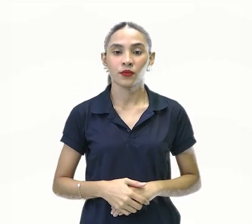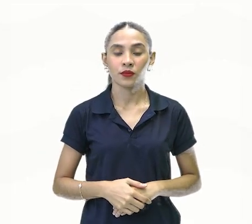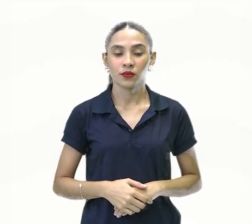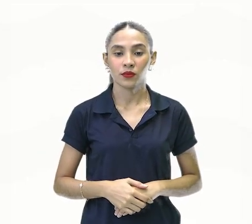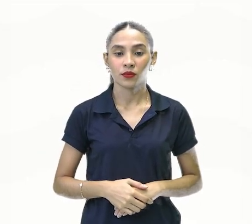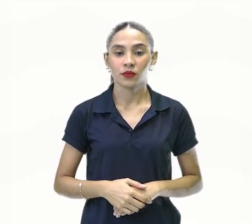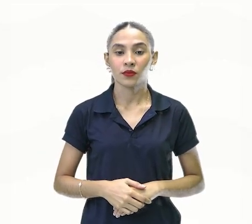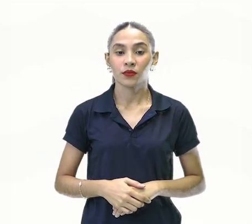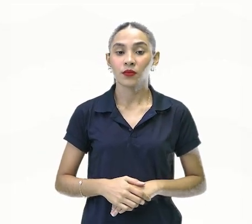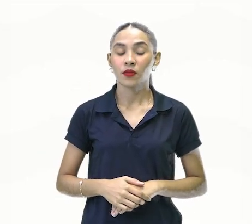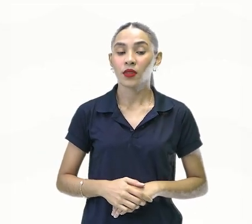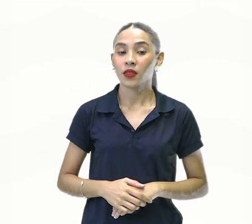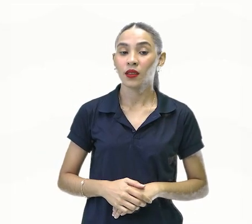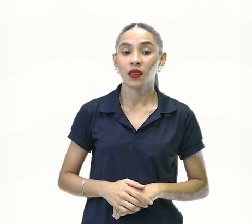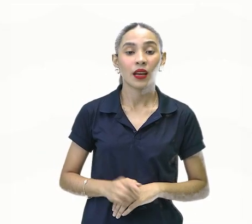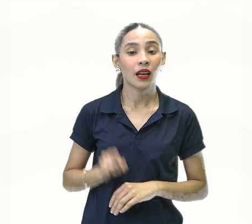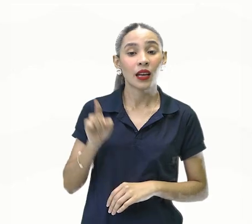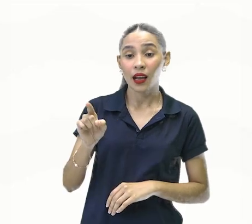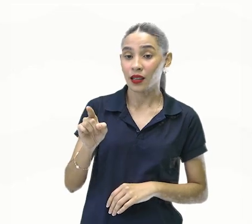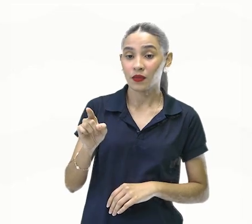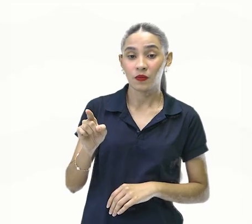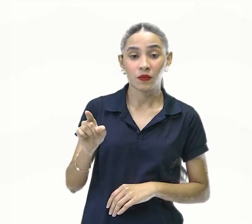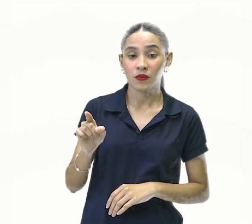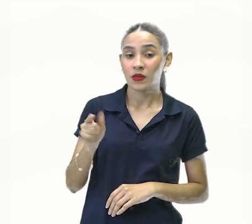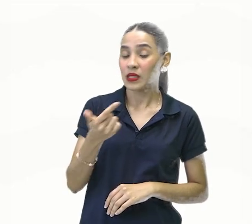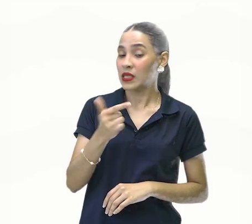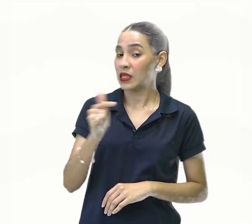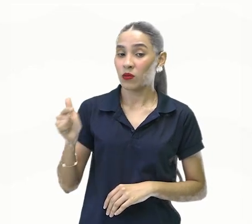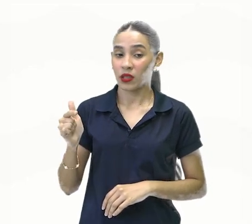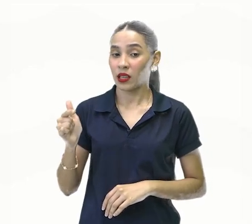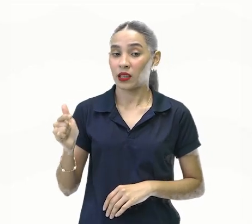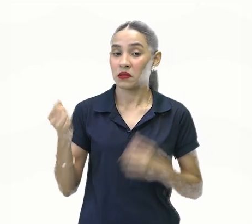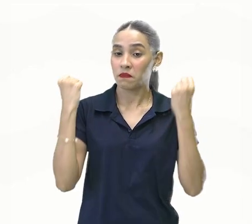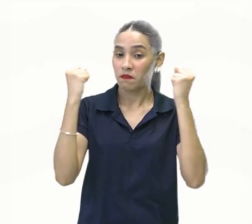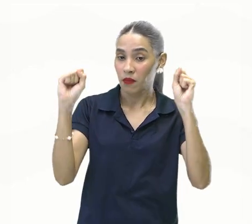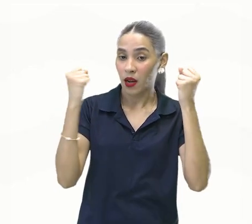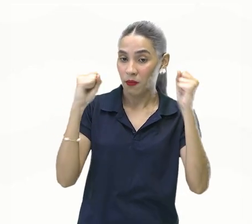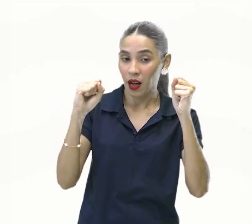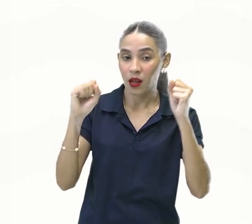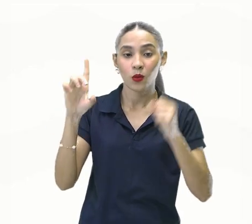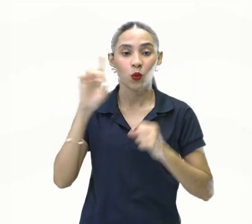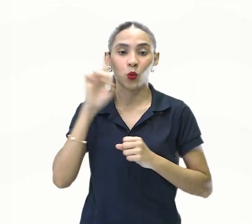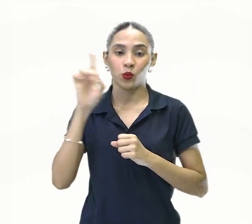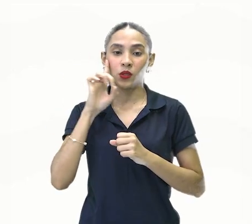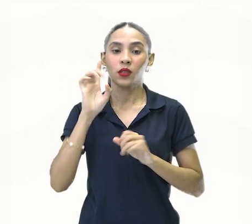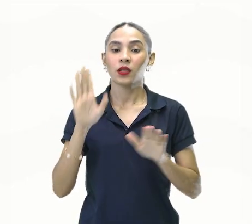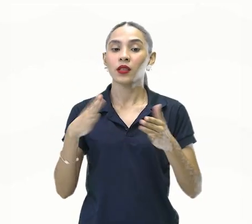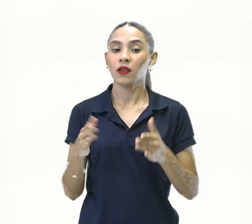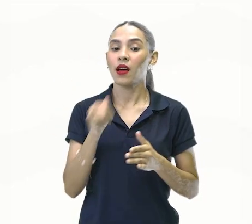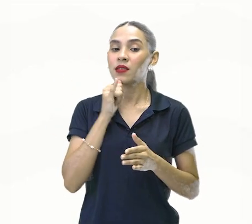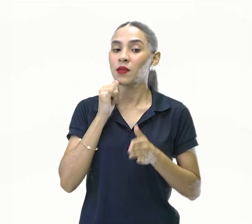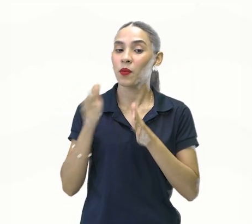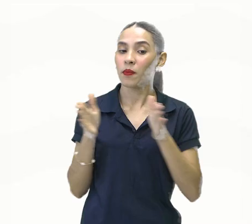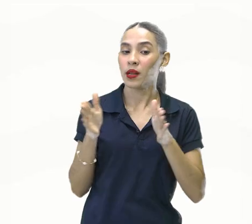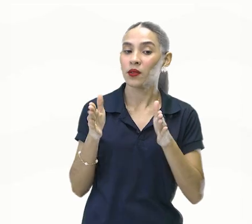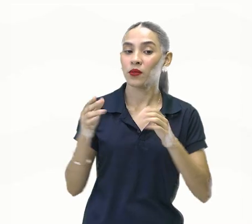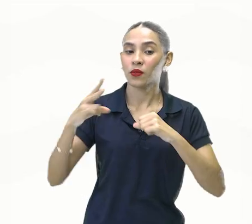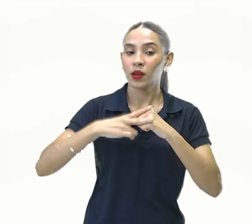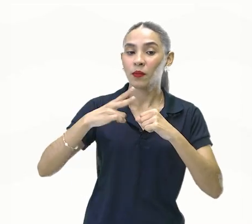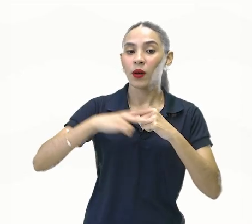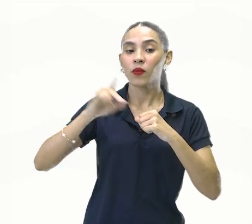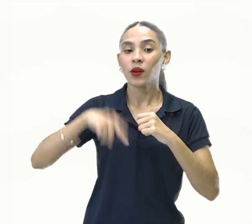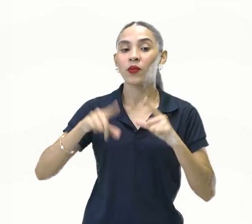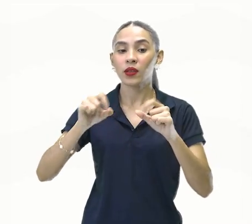regularly. Ele não tem se exercitado regularmente, tá? Então, esse tempo verbal é um